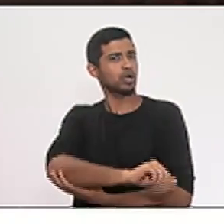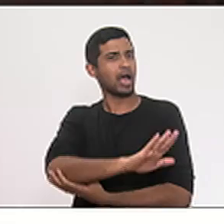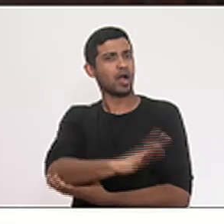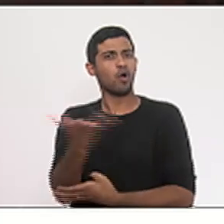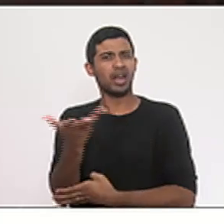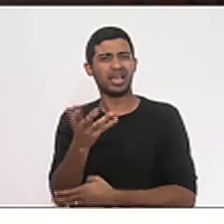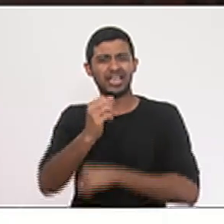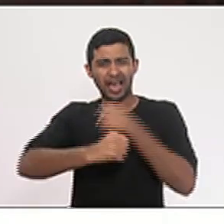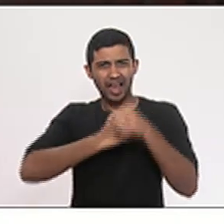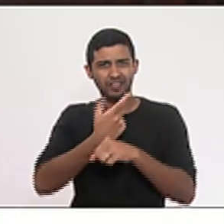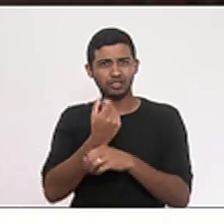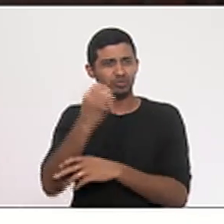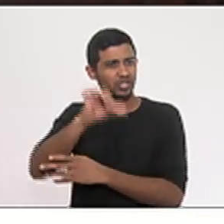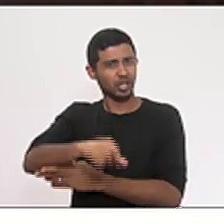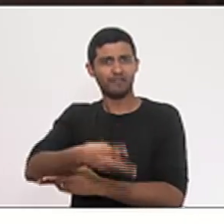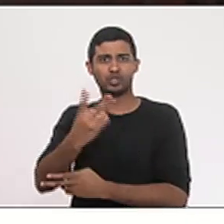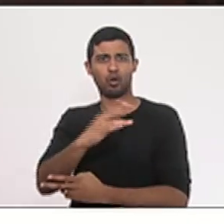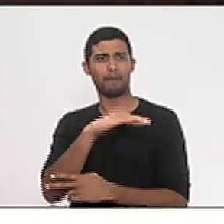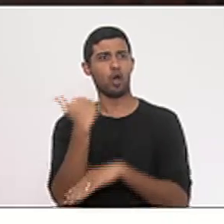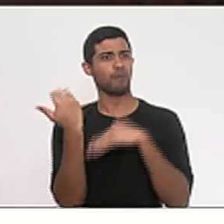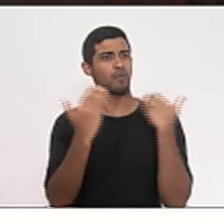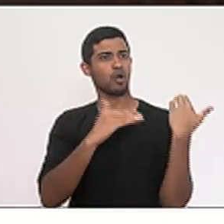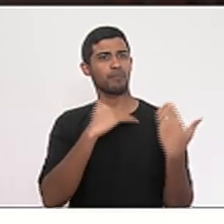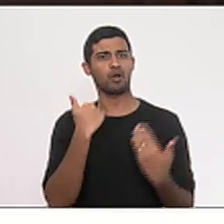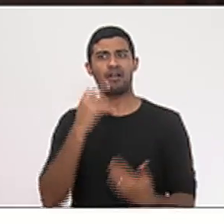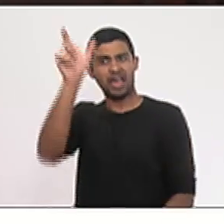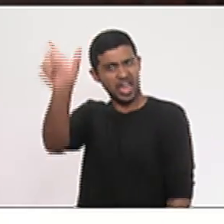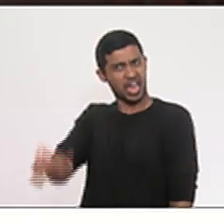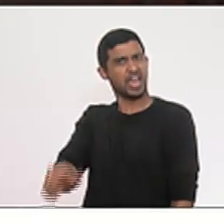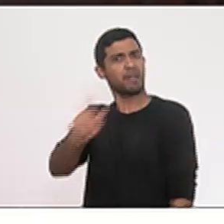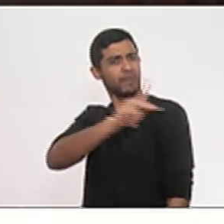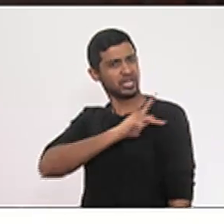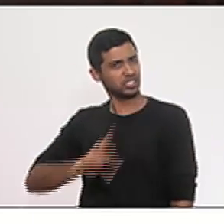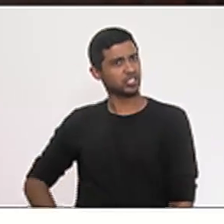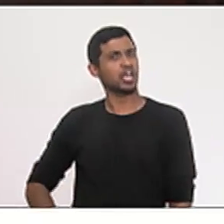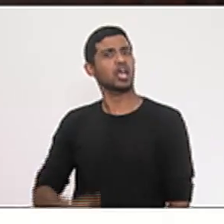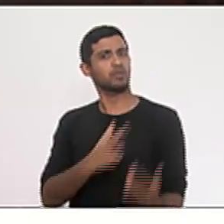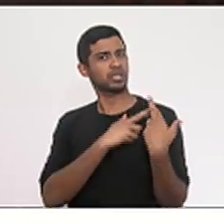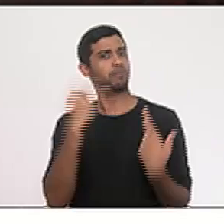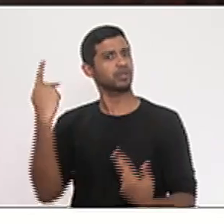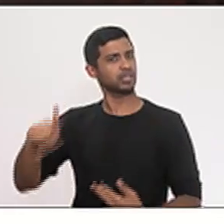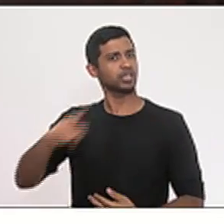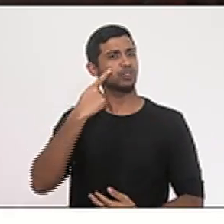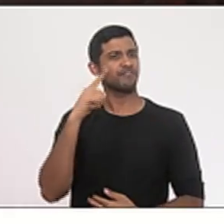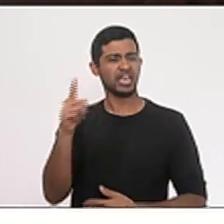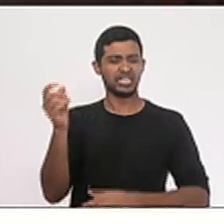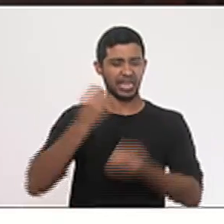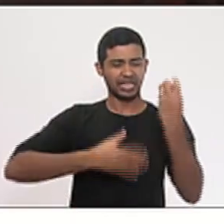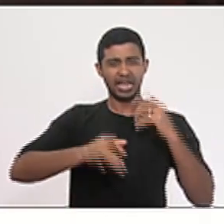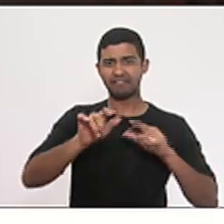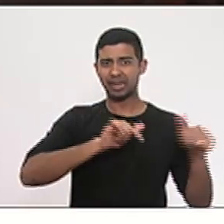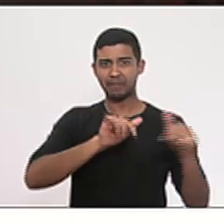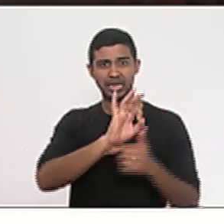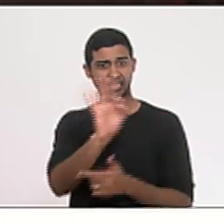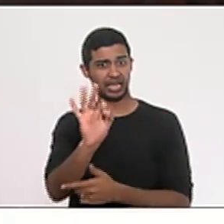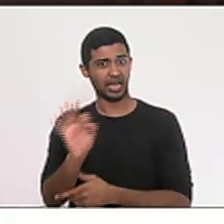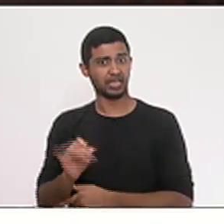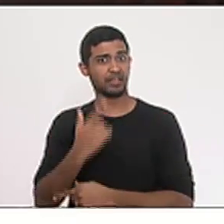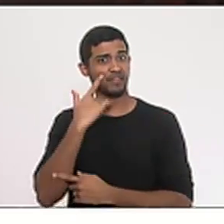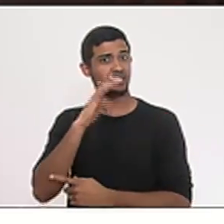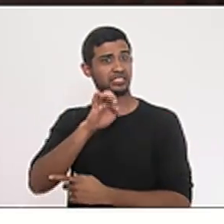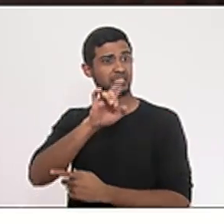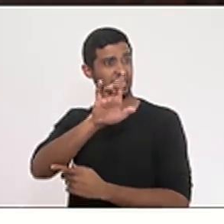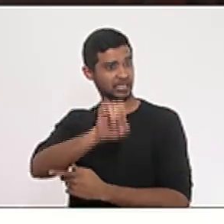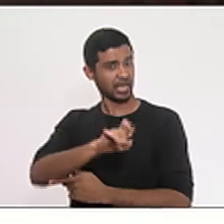trabalhadores mortos na SEDAI estão na conta desse presidente aí, Hélio Cabral, que não nos dá condição de trabalho. SEDAI para o